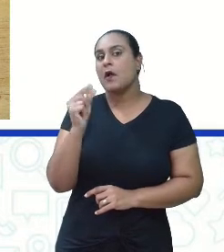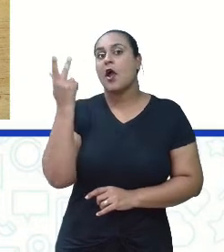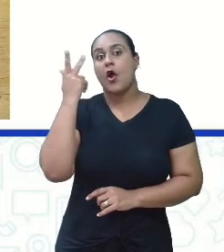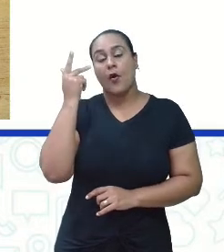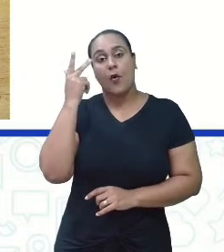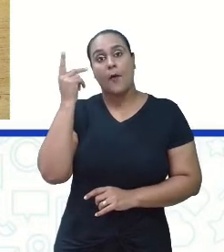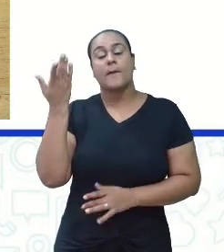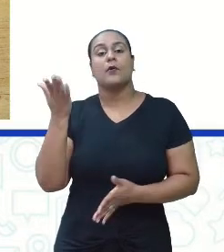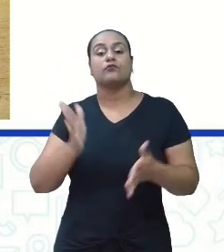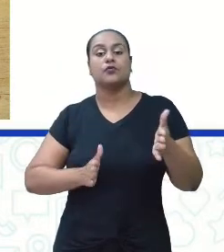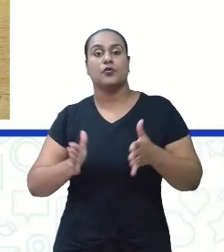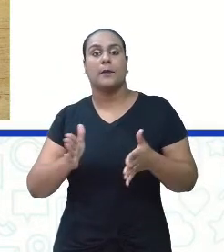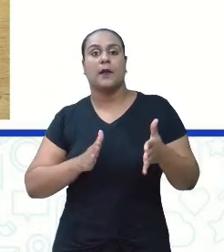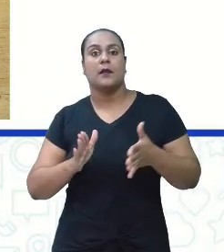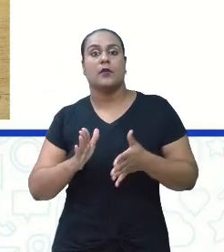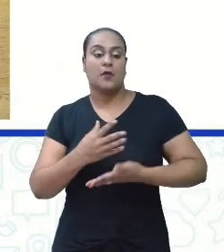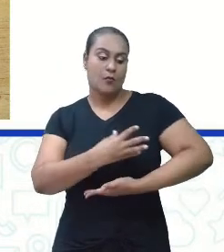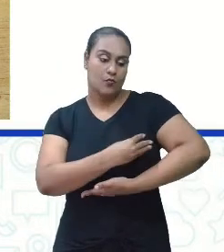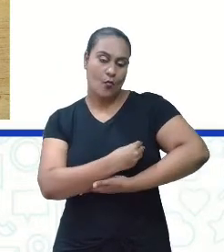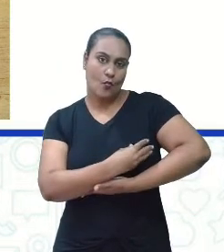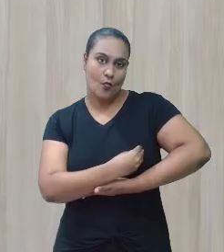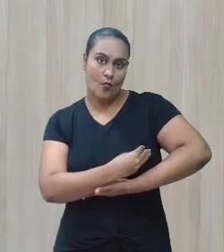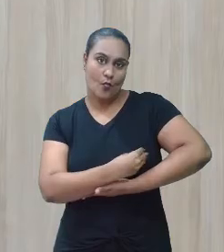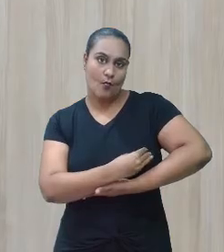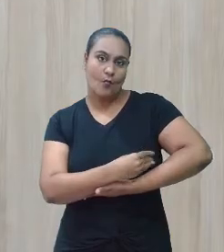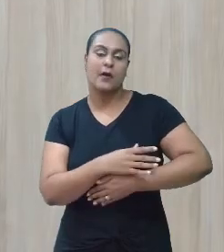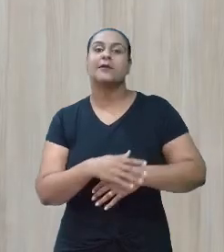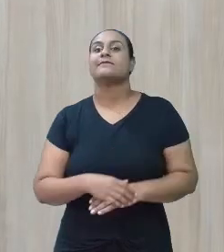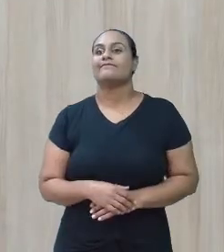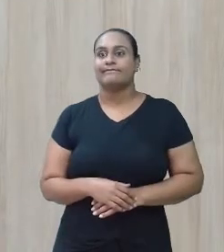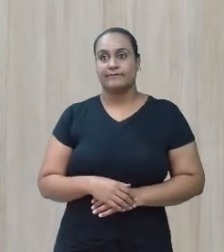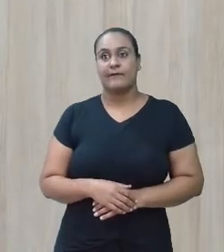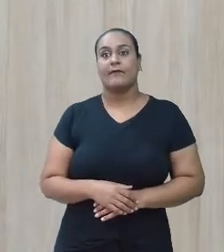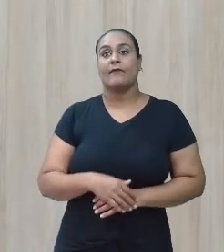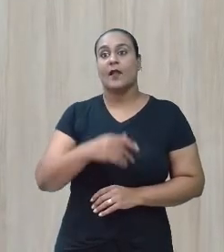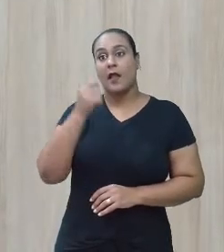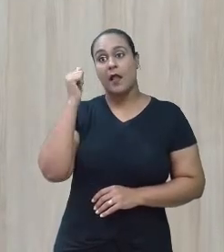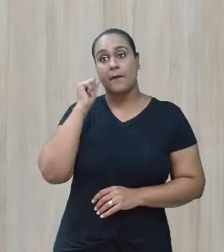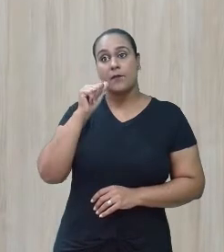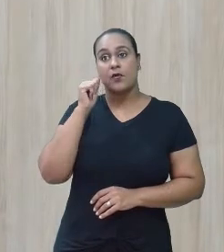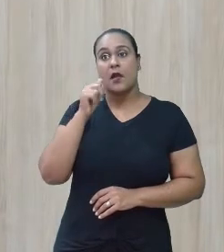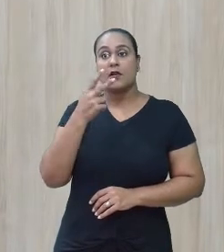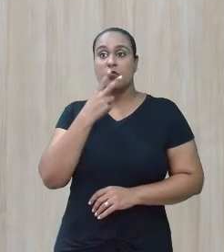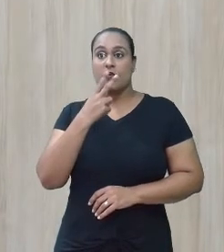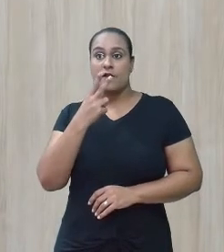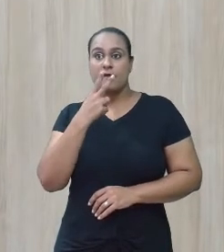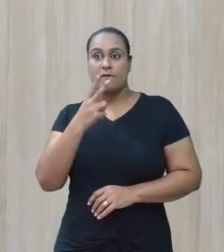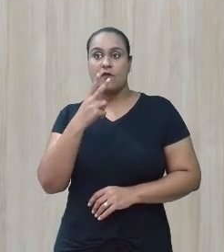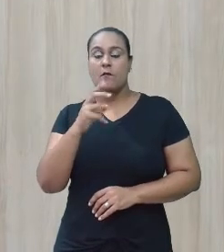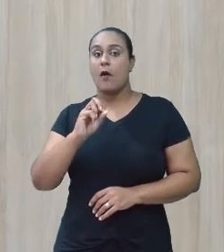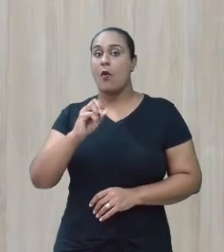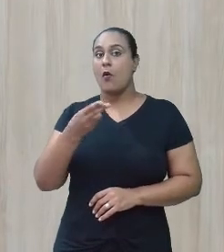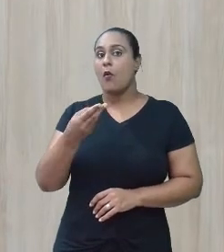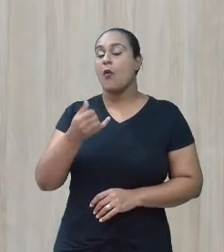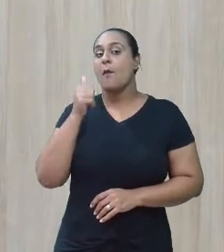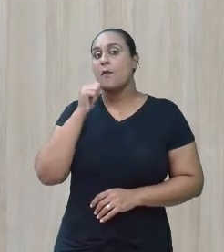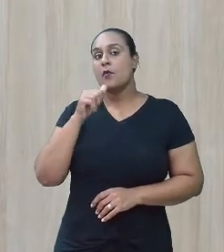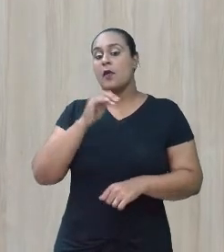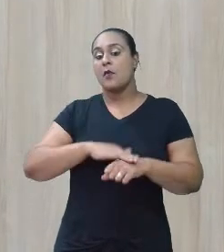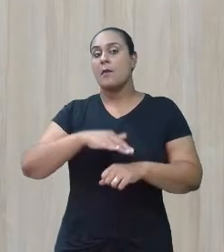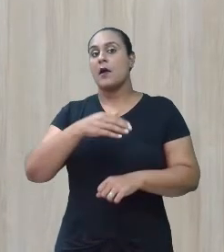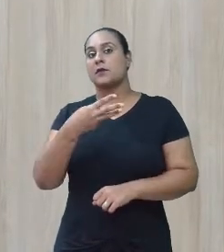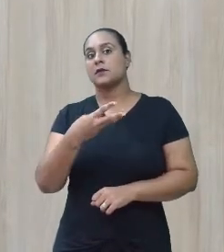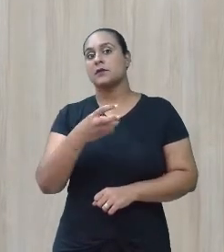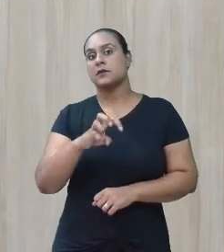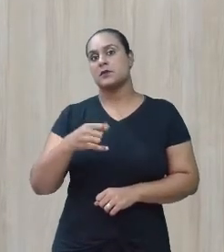durante a amamentação, em mulheres fumadoras ou também mulheres com mais de 35 anos.